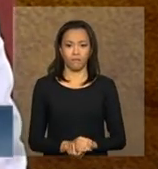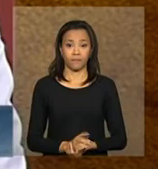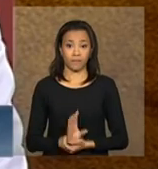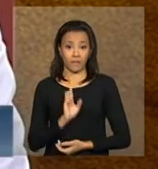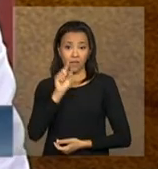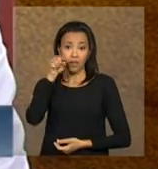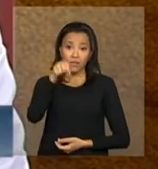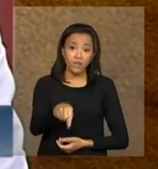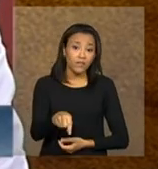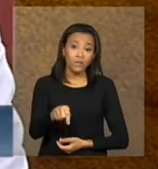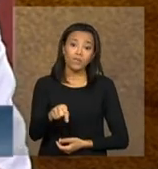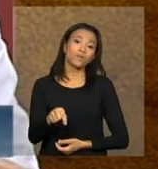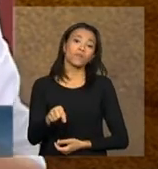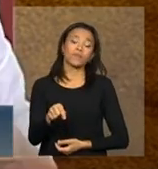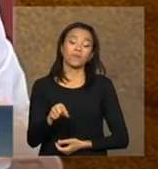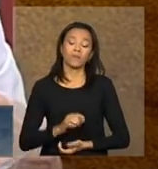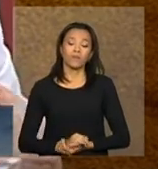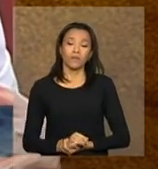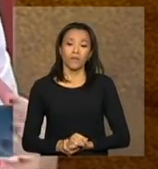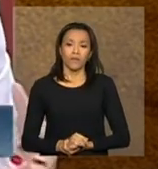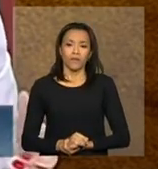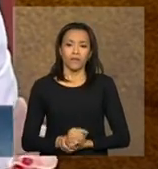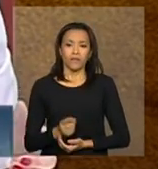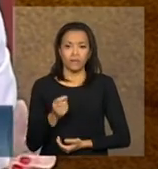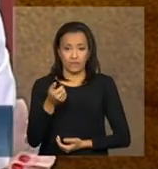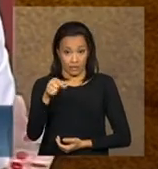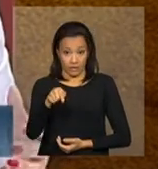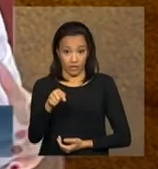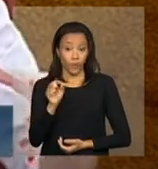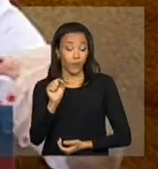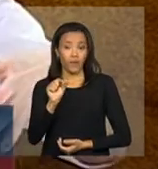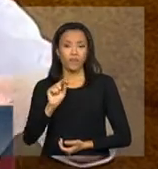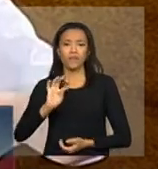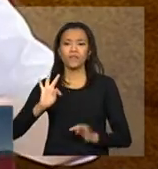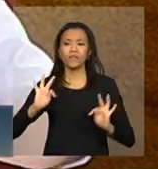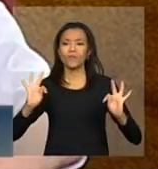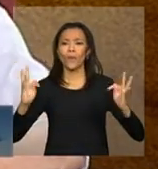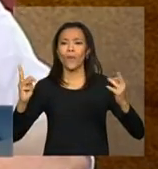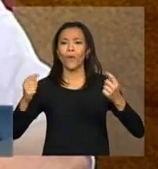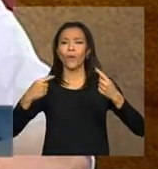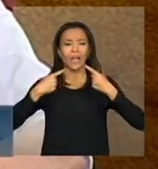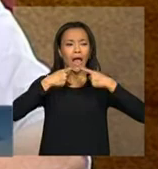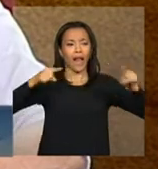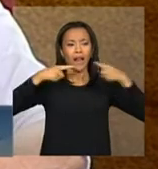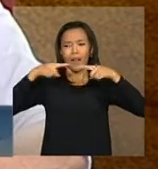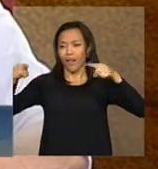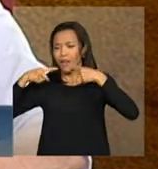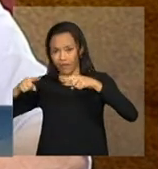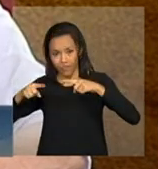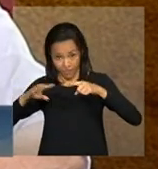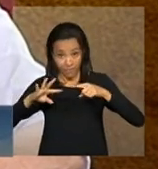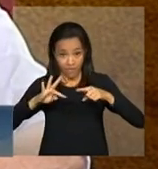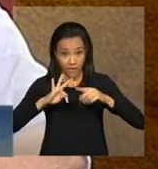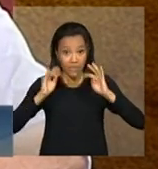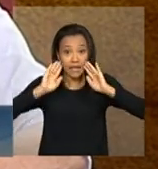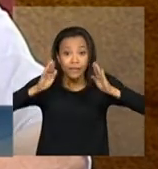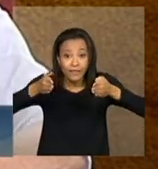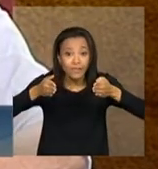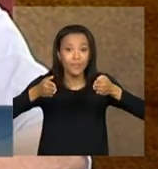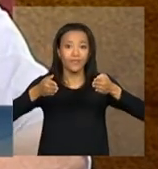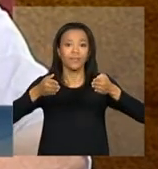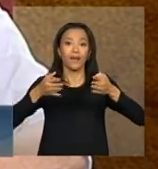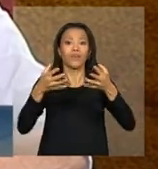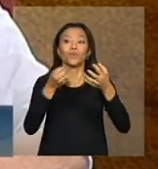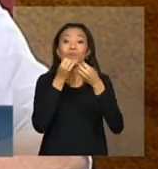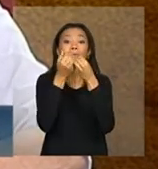isso não quer dizer, isso não implica que todas as reivindicações serão atendidas, certo? Então, isso tem que ficar